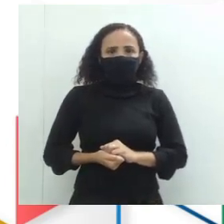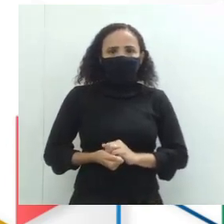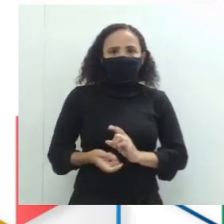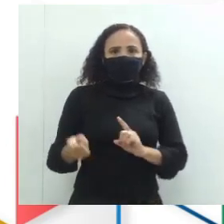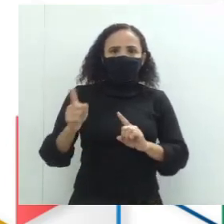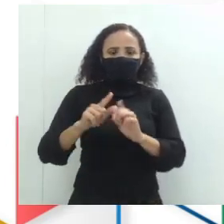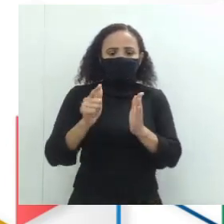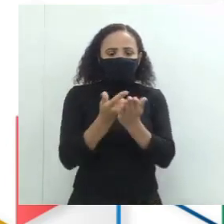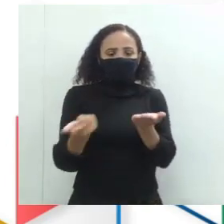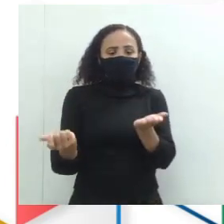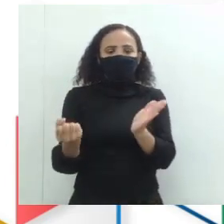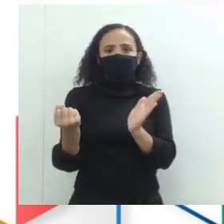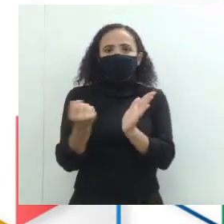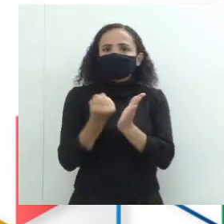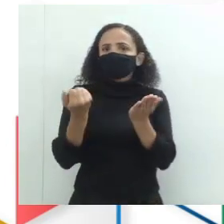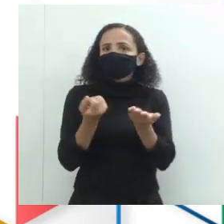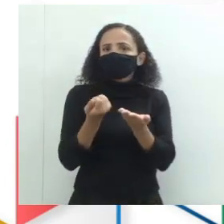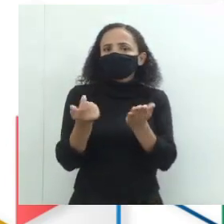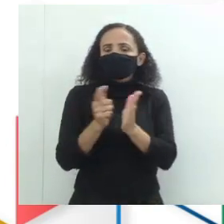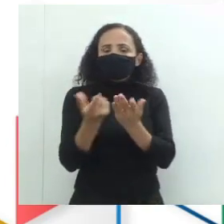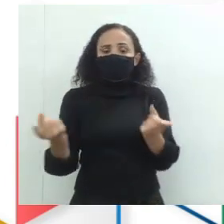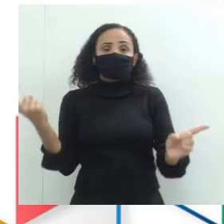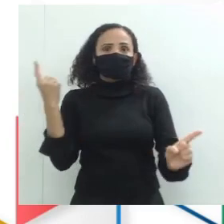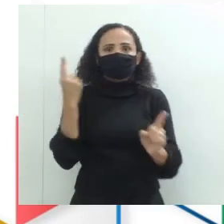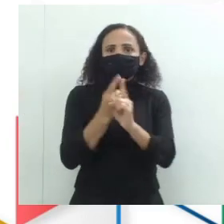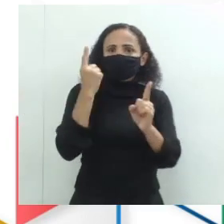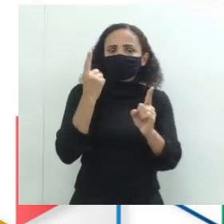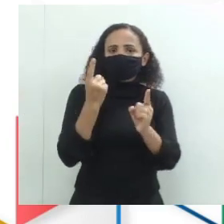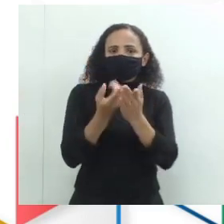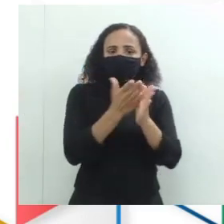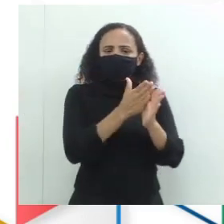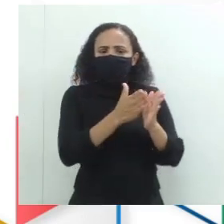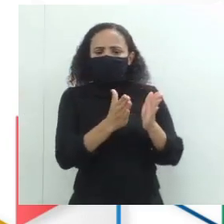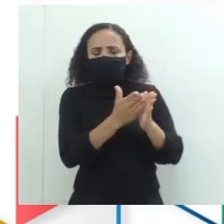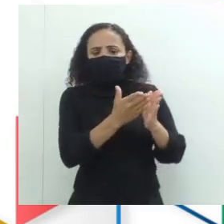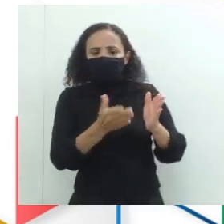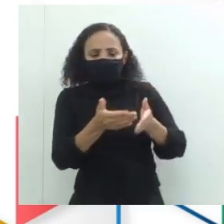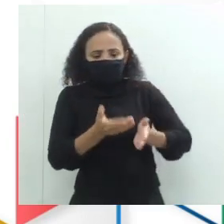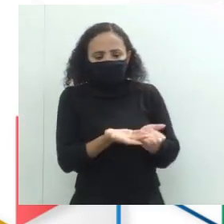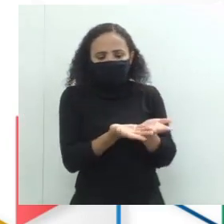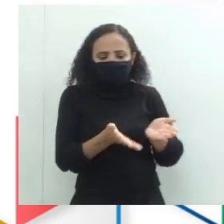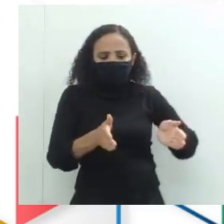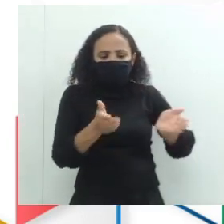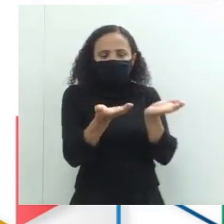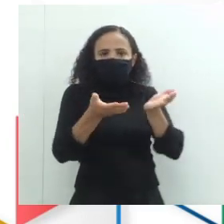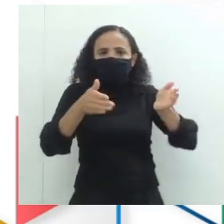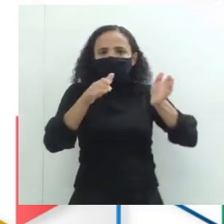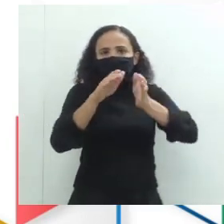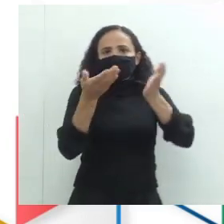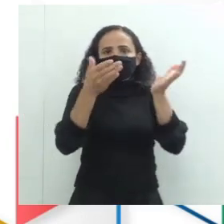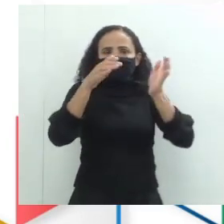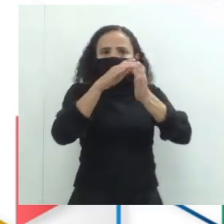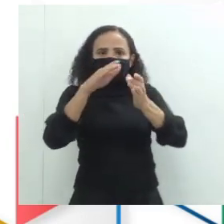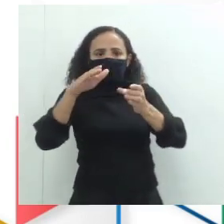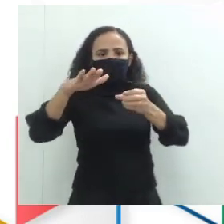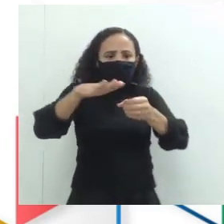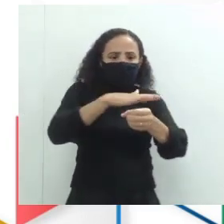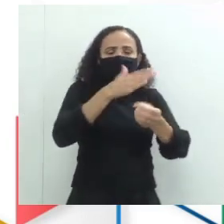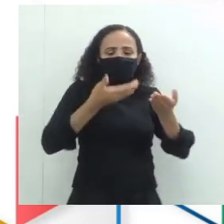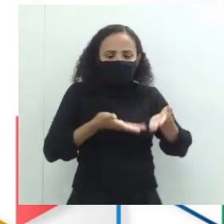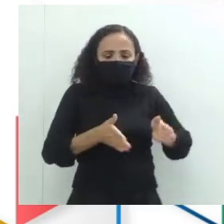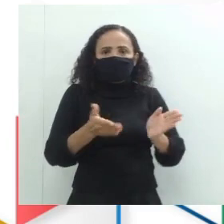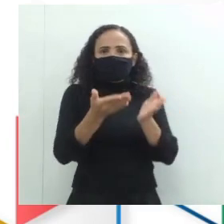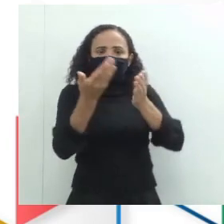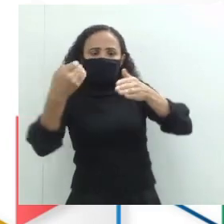um documento, tá? Encontrado em vasos fechados e lacrados, estavam dentro